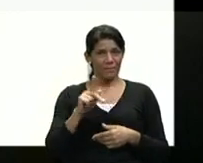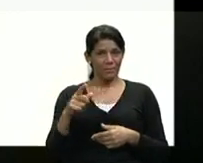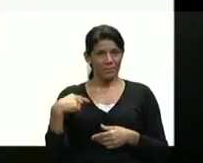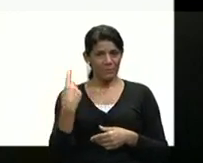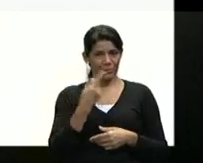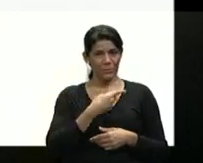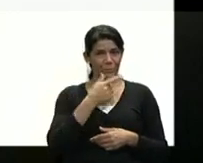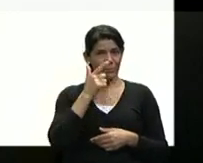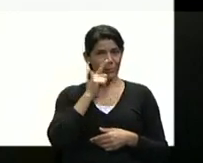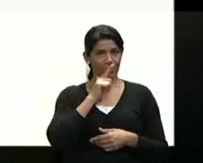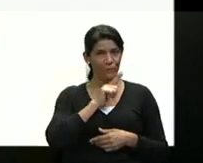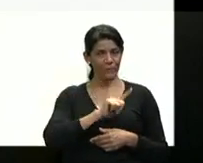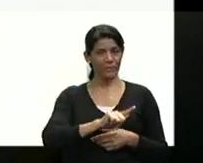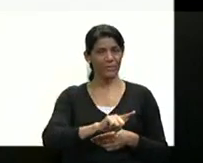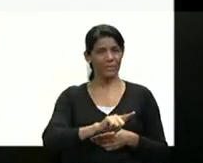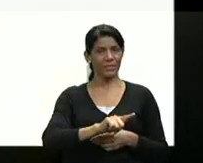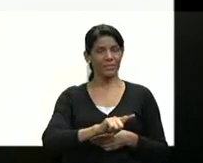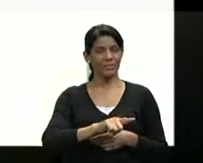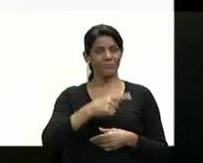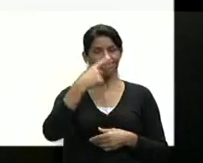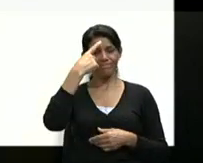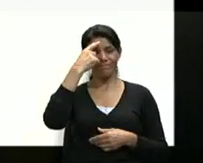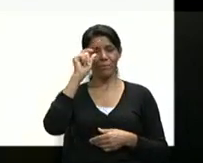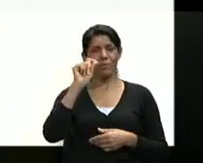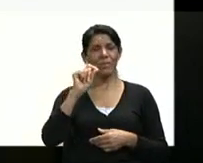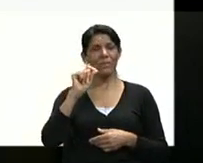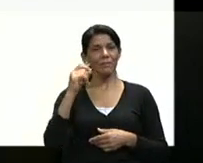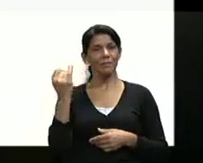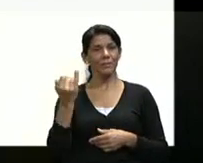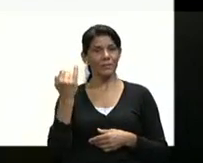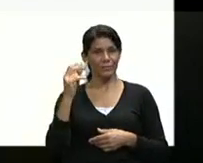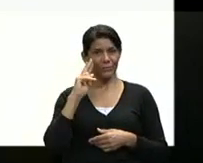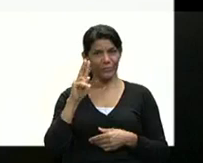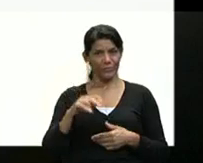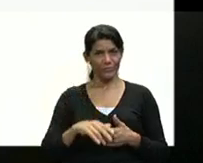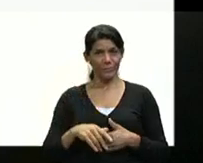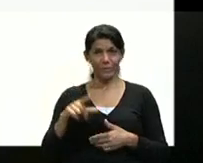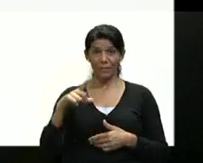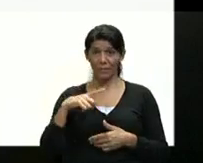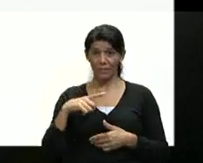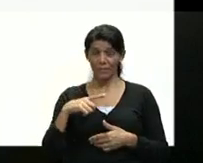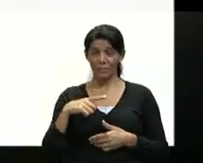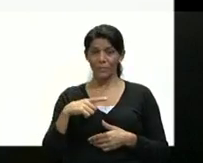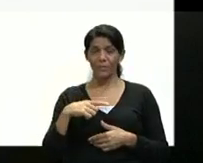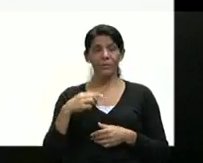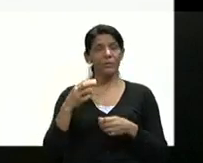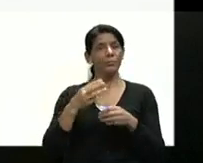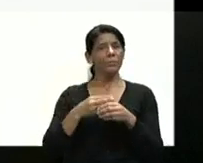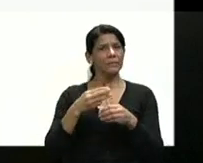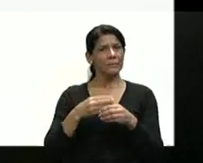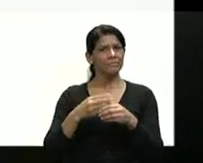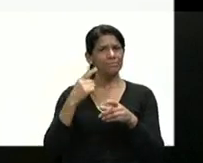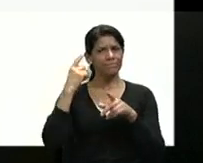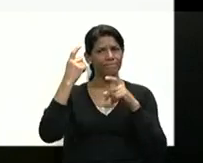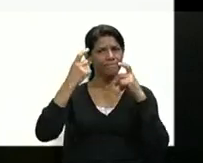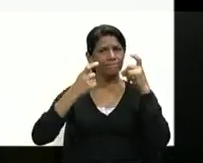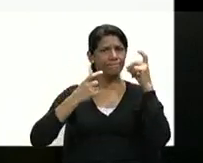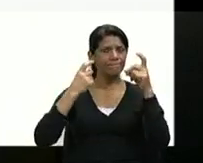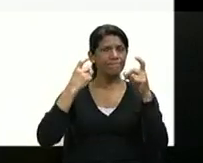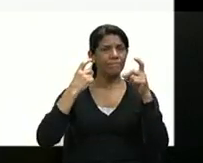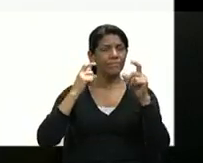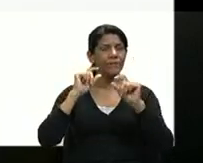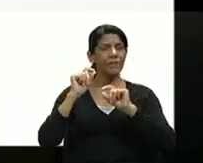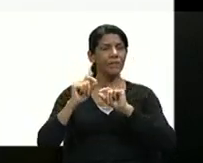gente poder chegar a um consenso sobre o que seria interessante aqui. Então, nós temos um município preocupado com